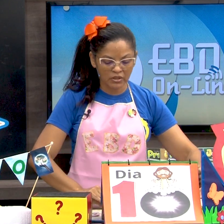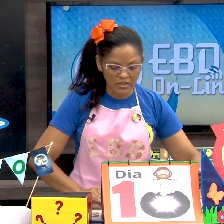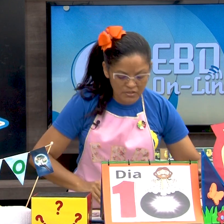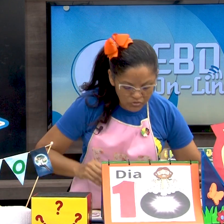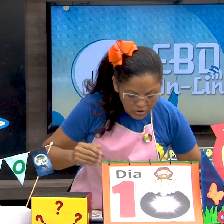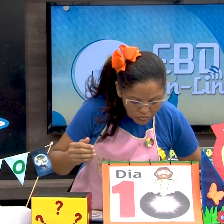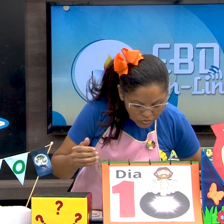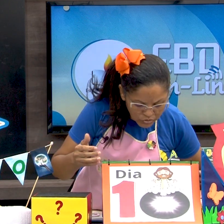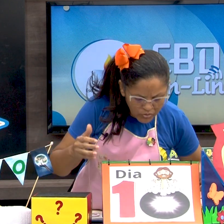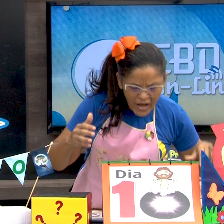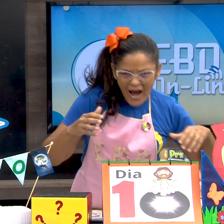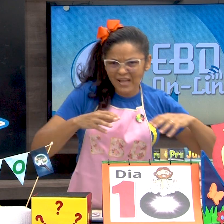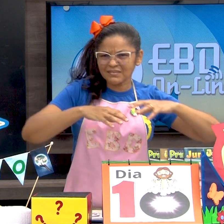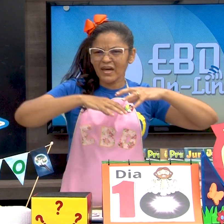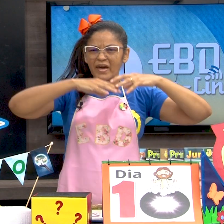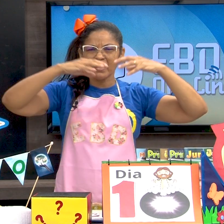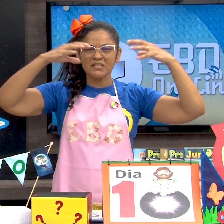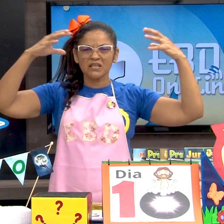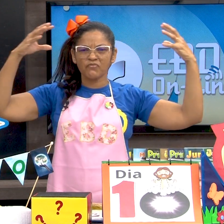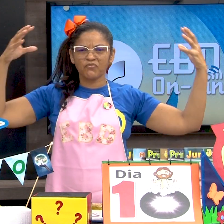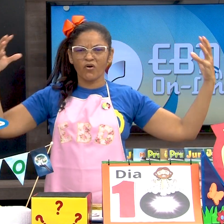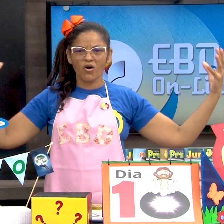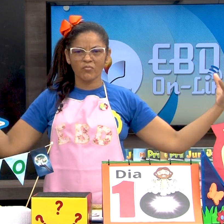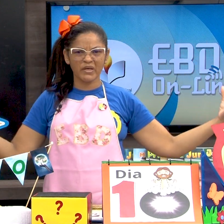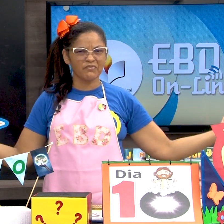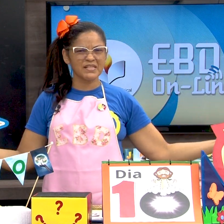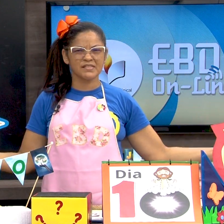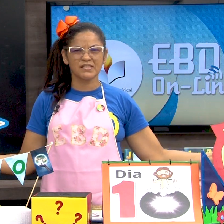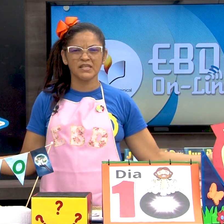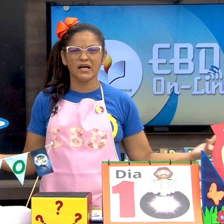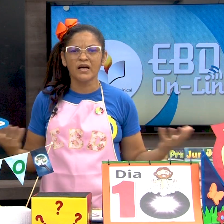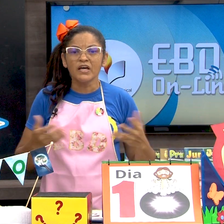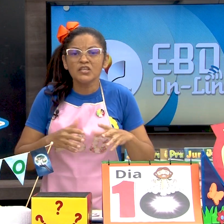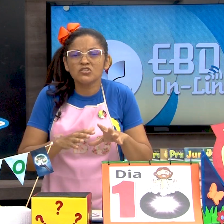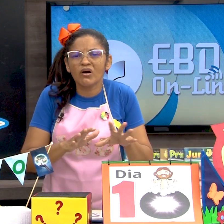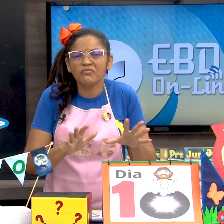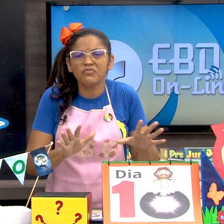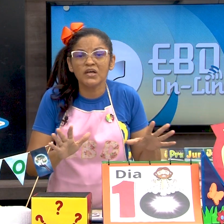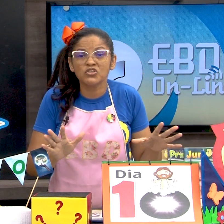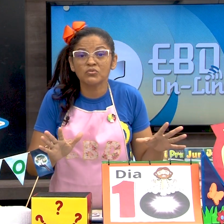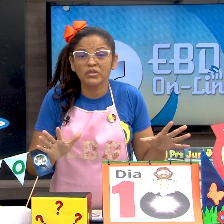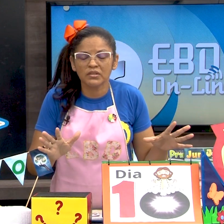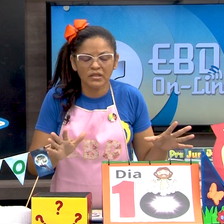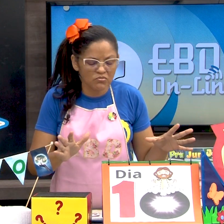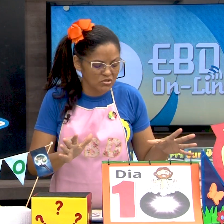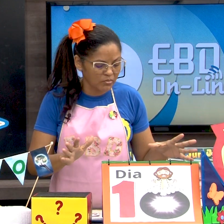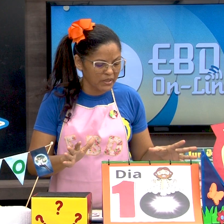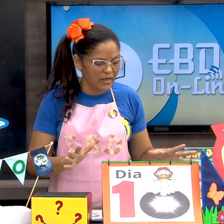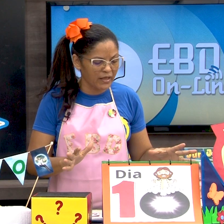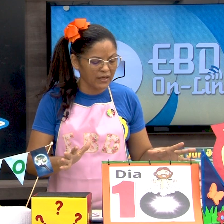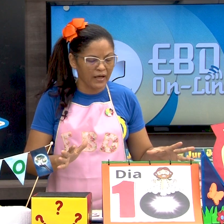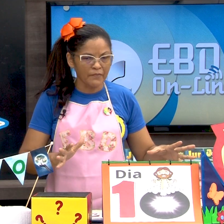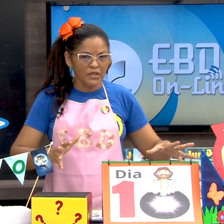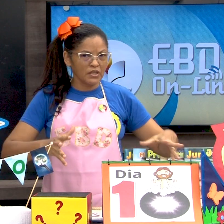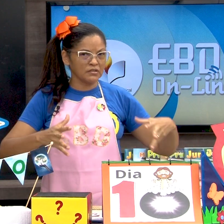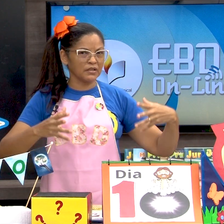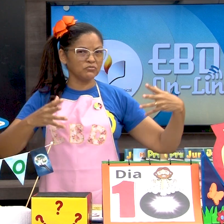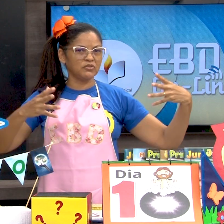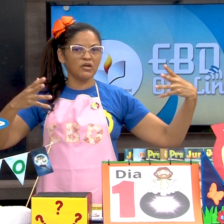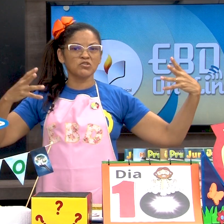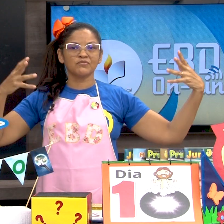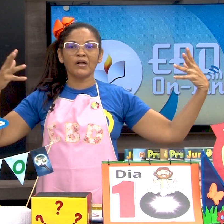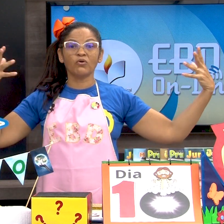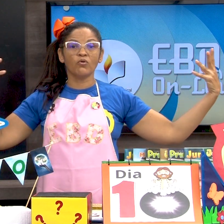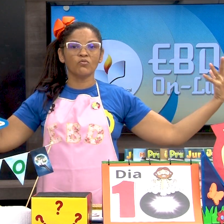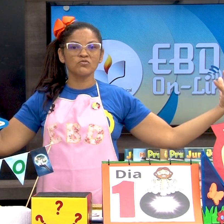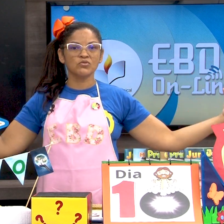no início de tudo a Terra era sem forma e vazia e só havia escuridão sobre ela então